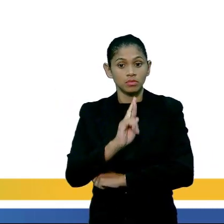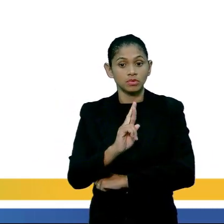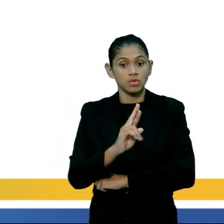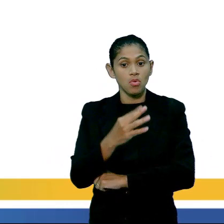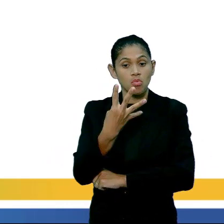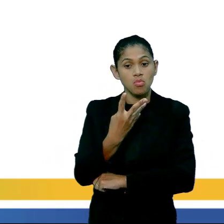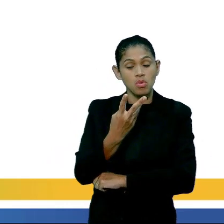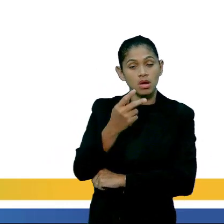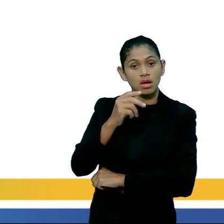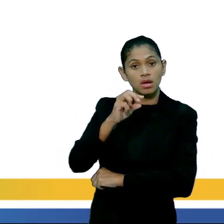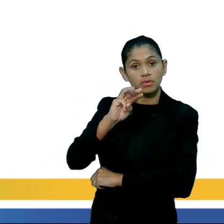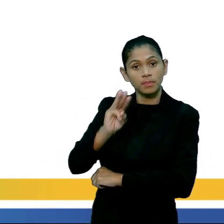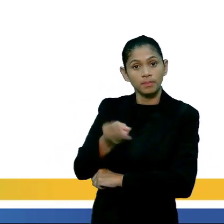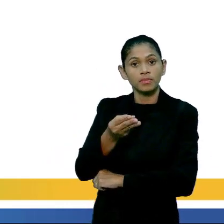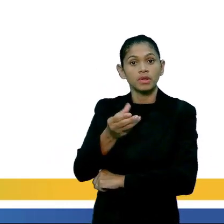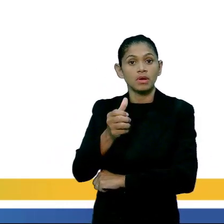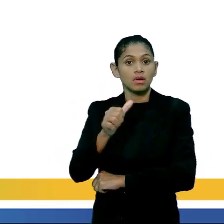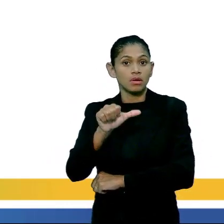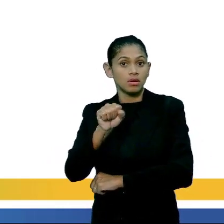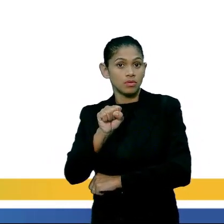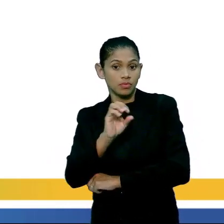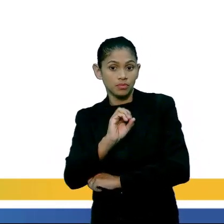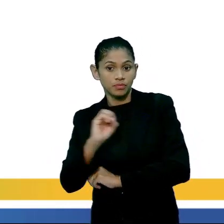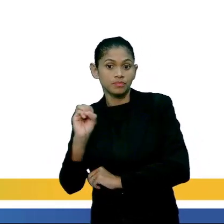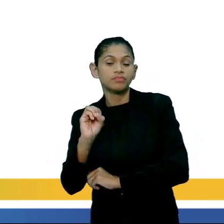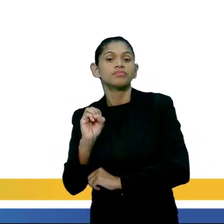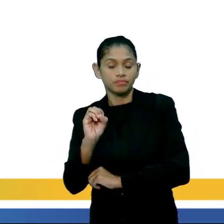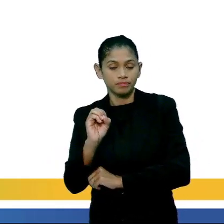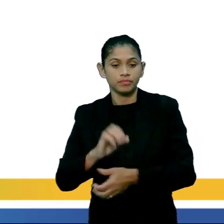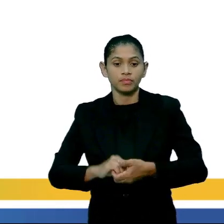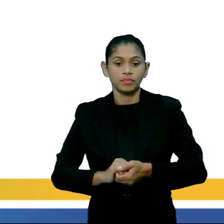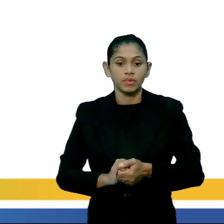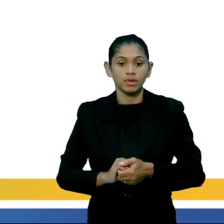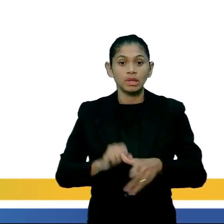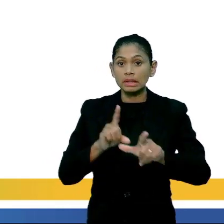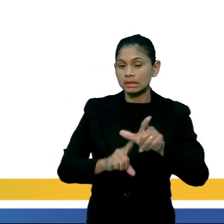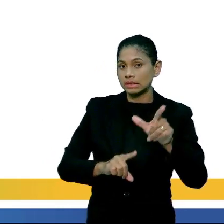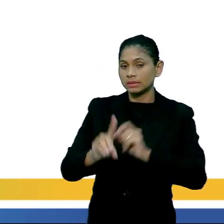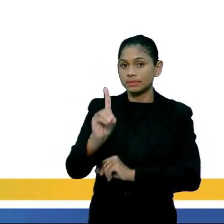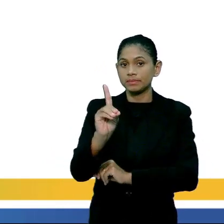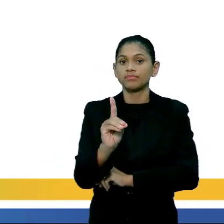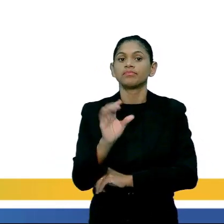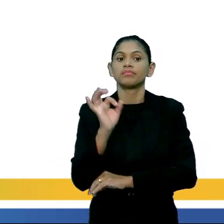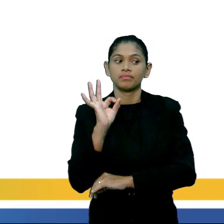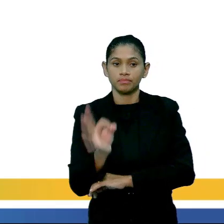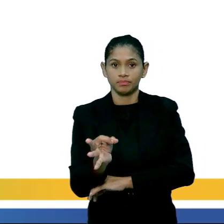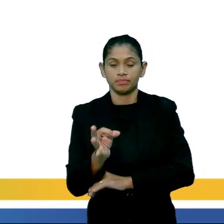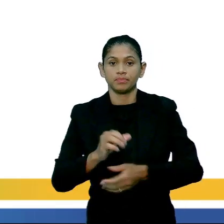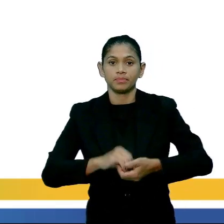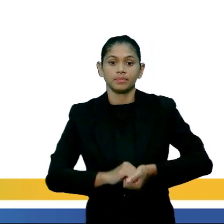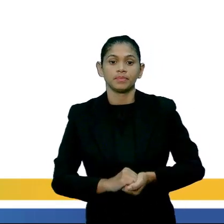4.800 esferas. Logo, a alternativa correta é a letra D.